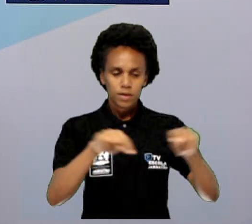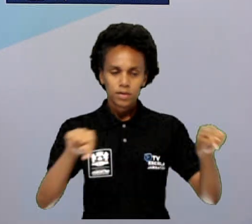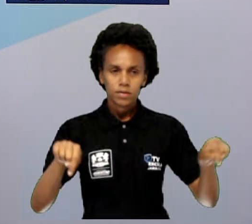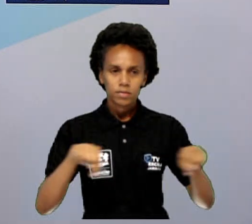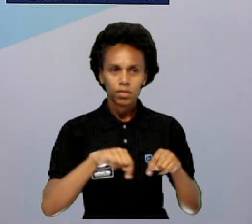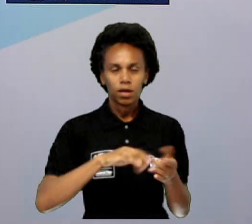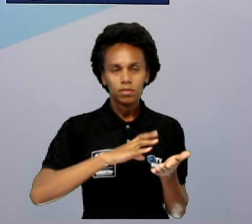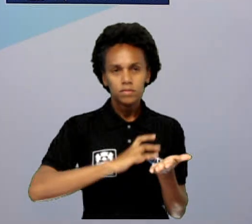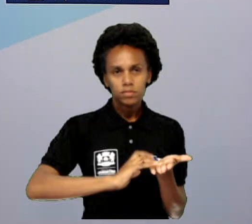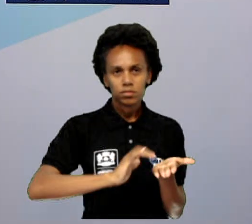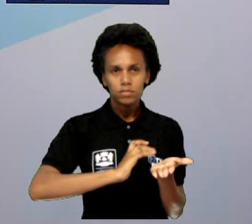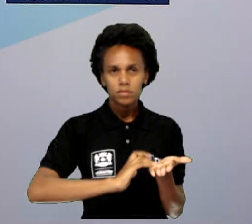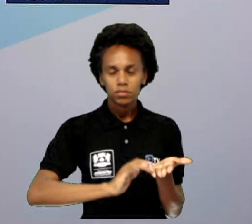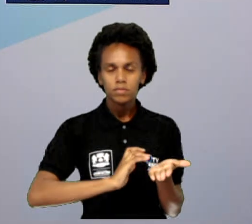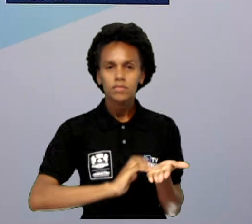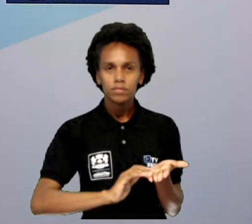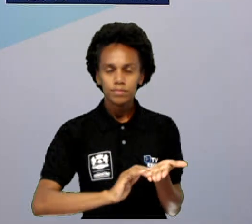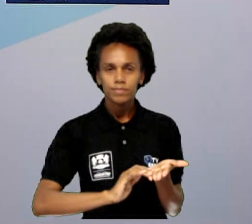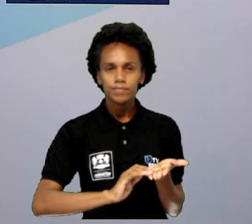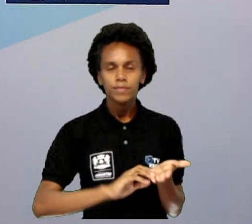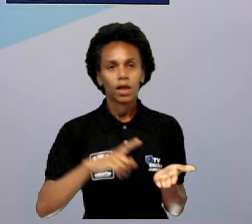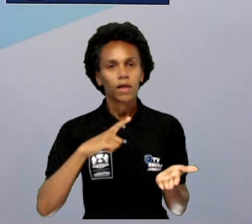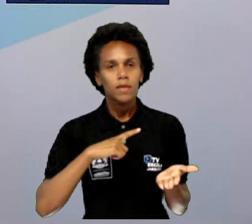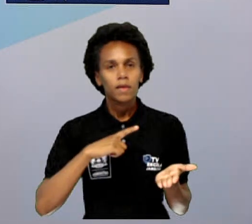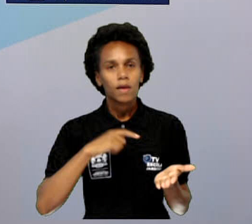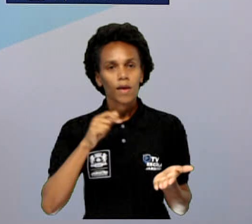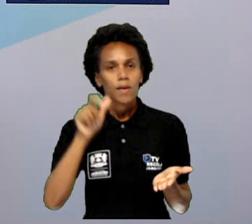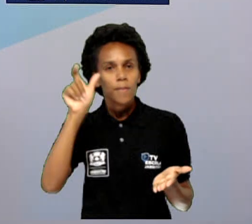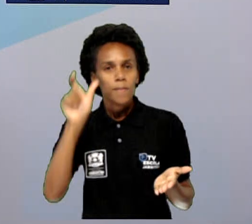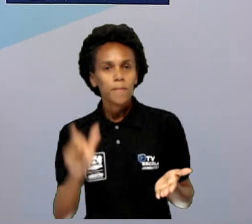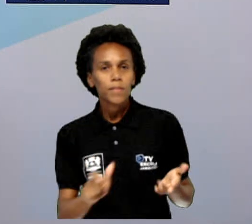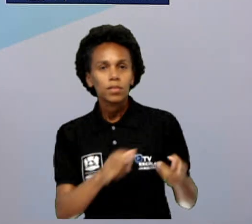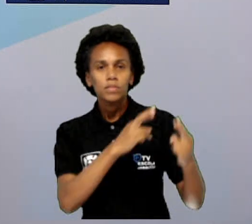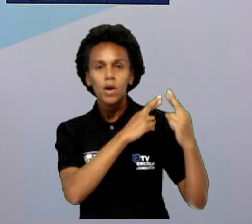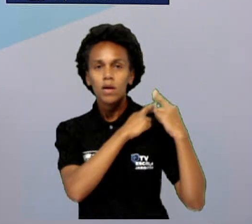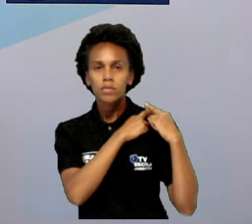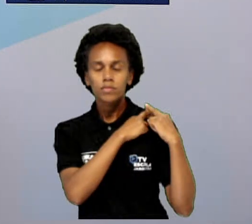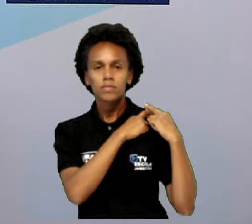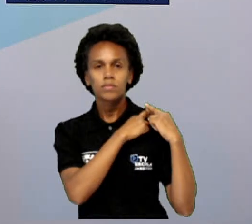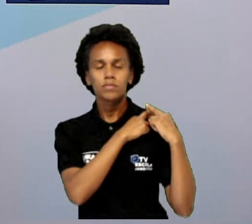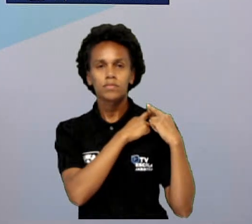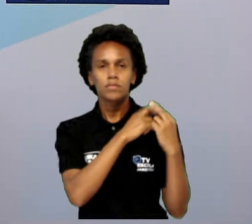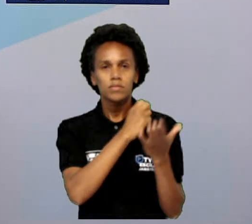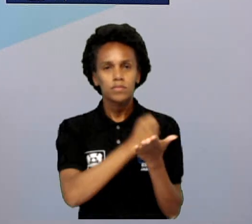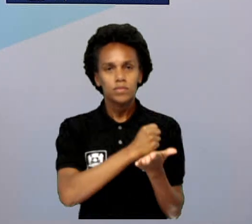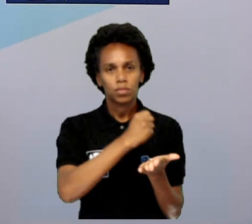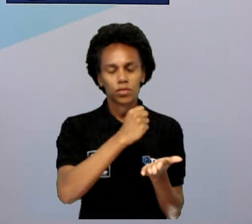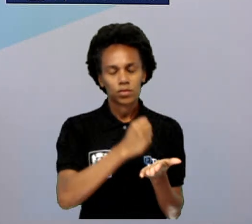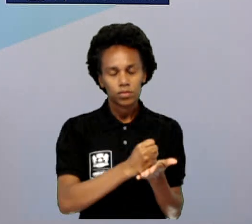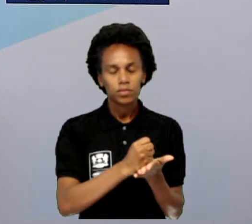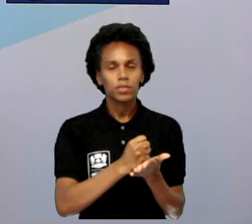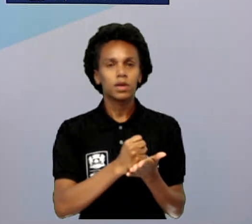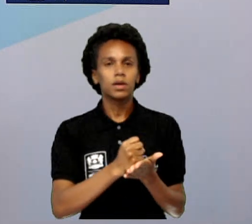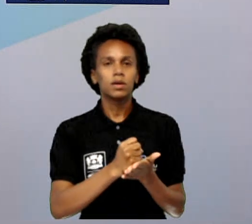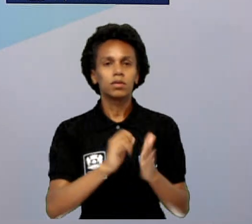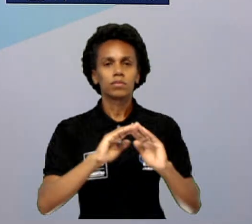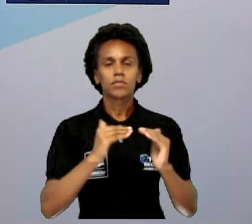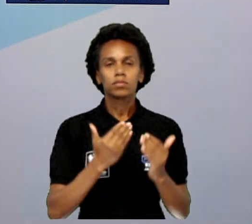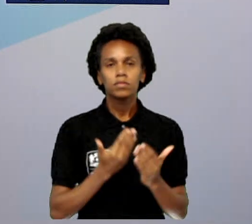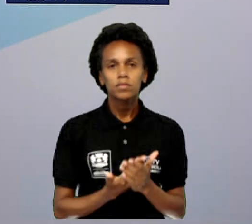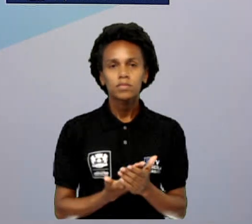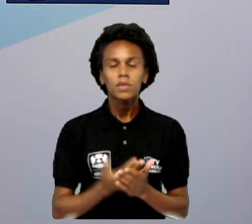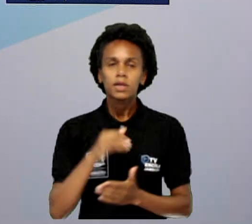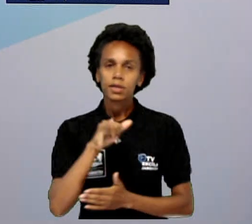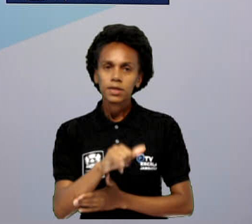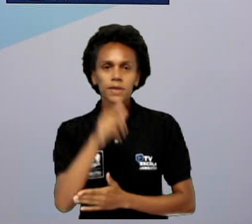secretária, que é a pessoa responsável pelos documentos da escola. Se a mamãe chega na escola precisando de